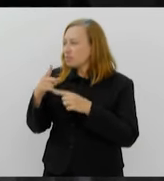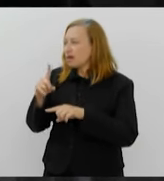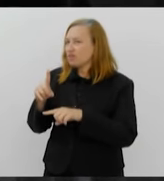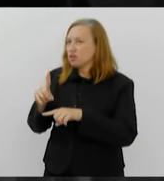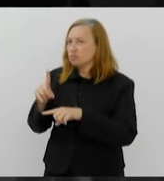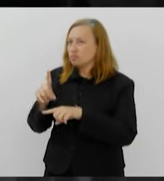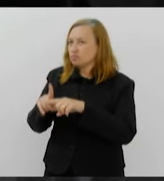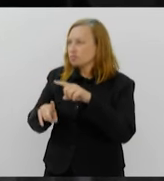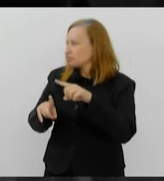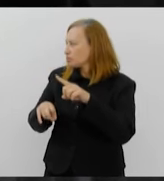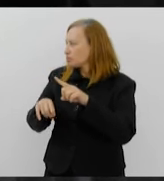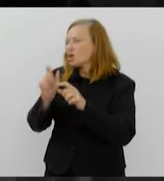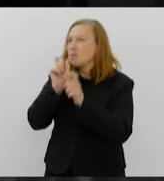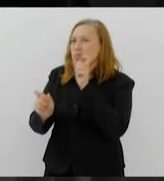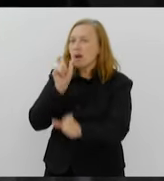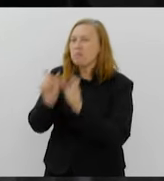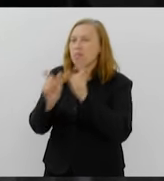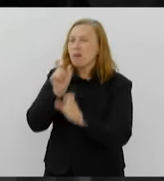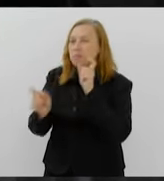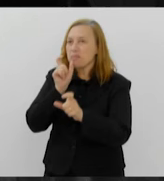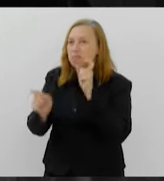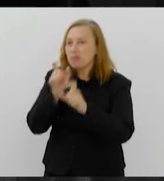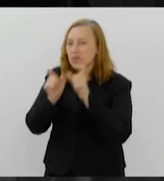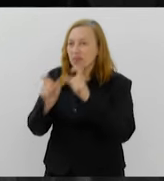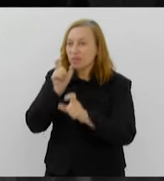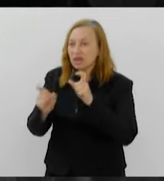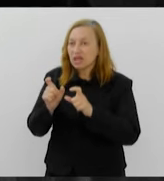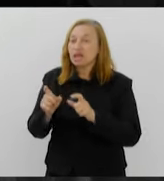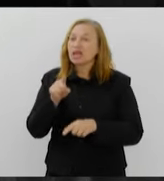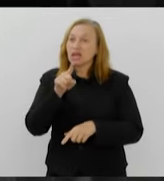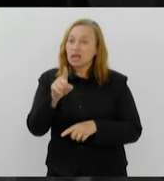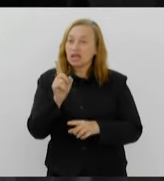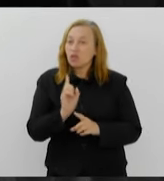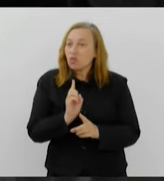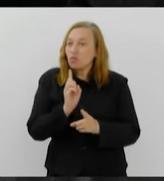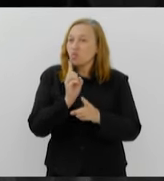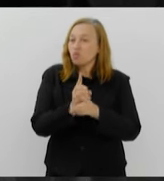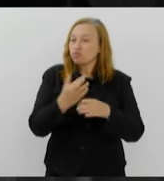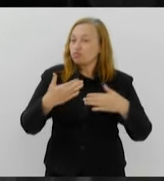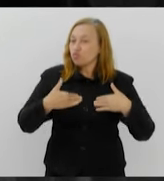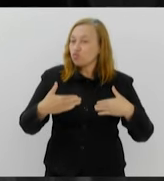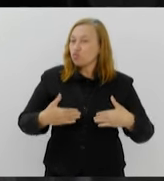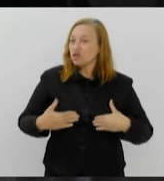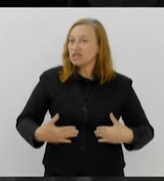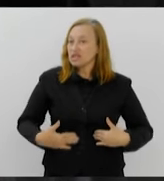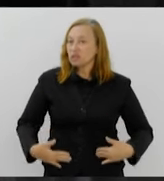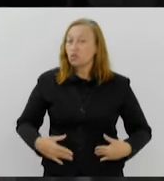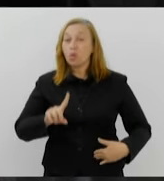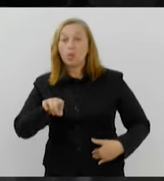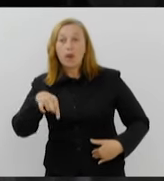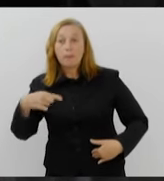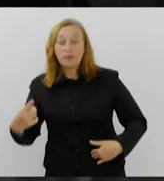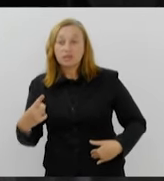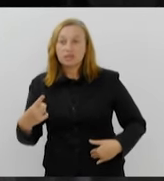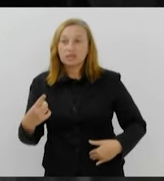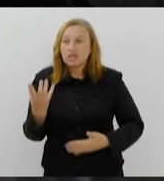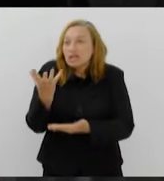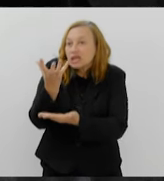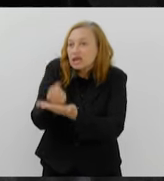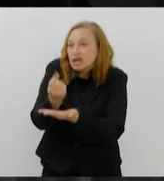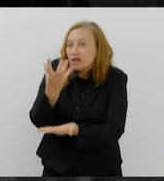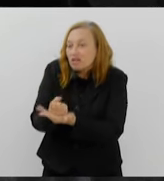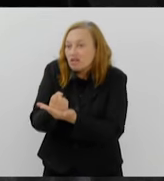ele ofende ele promove o encontro físico logo depois ele começa a gravar